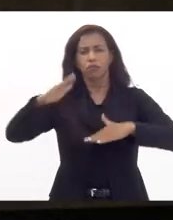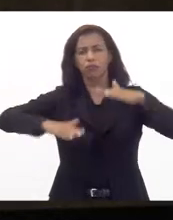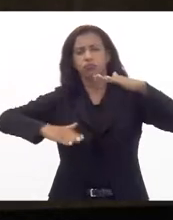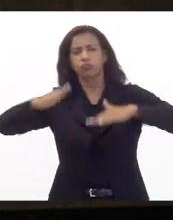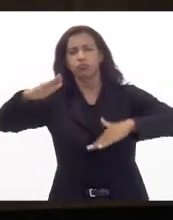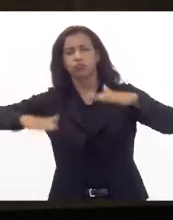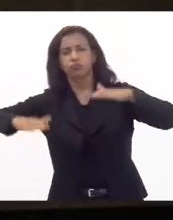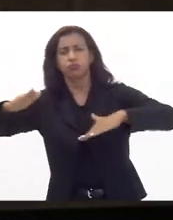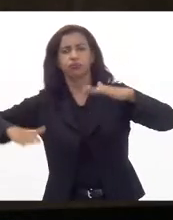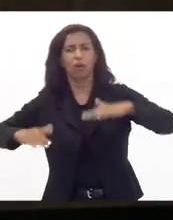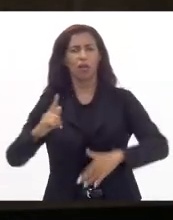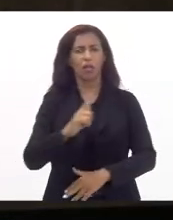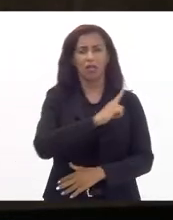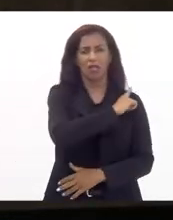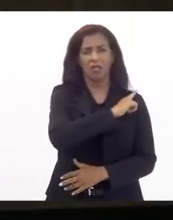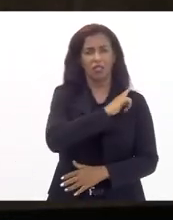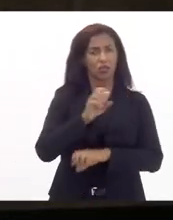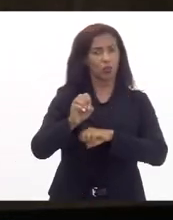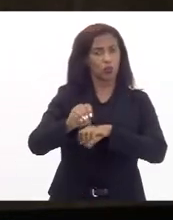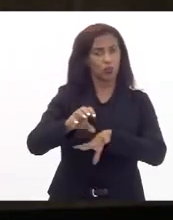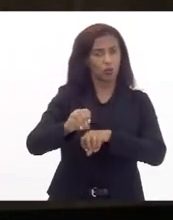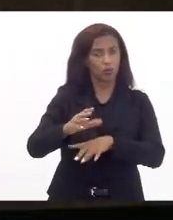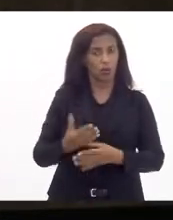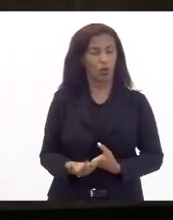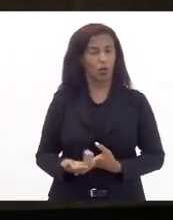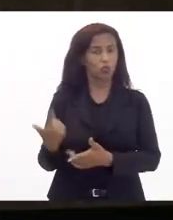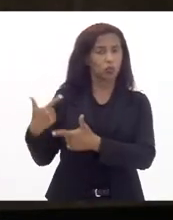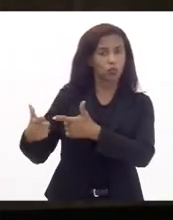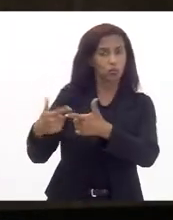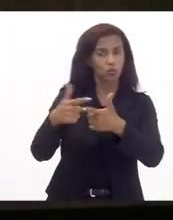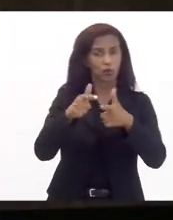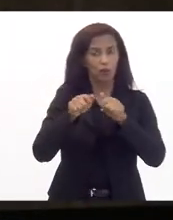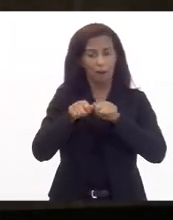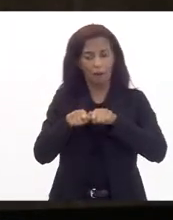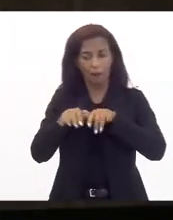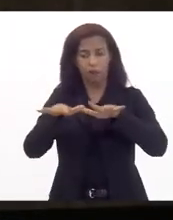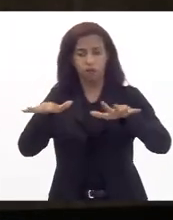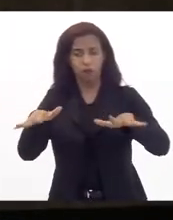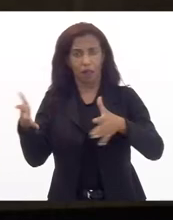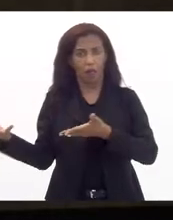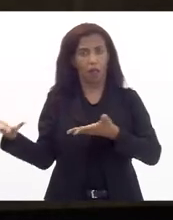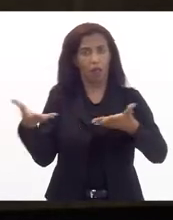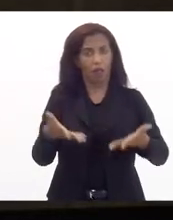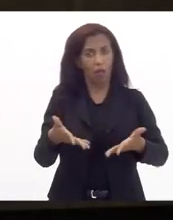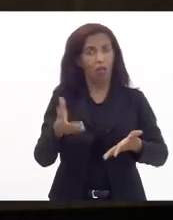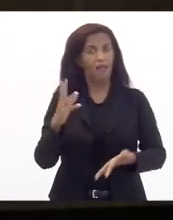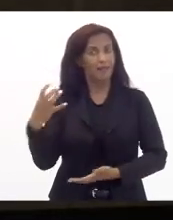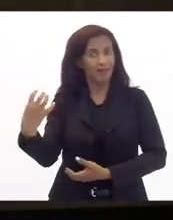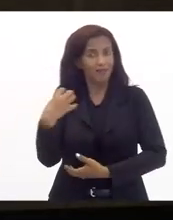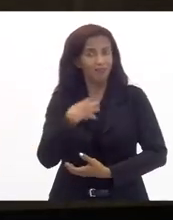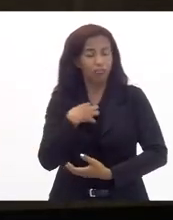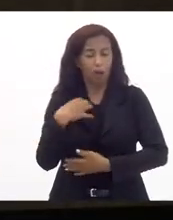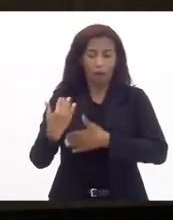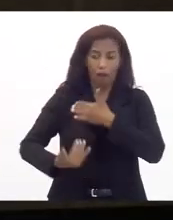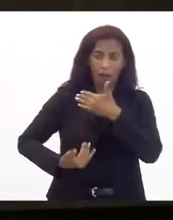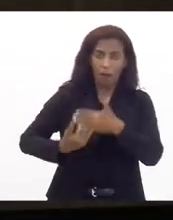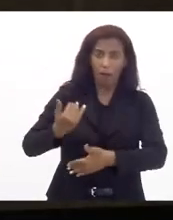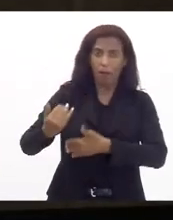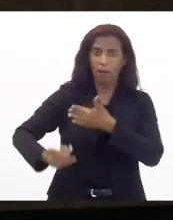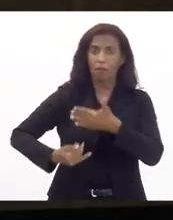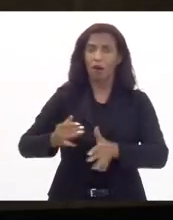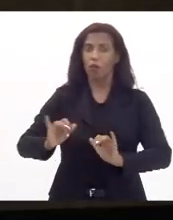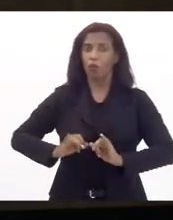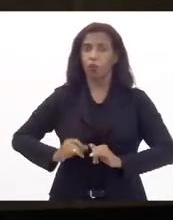na Gestão na máquina gestão Educacional com os problemas que academia trouxe e que ainda se farão sentir por muito tempo